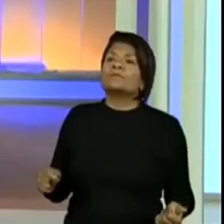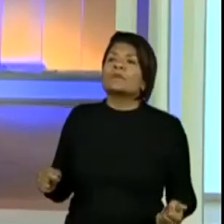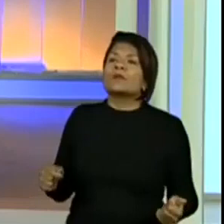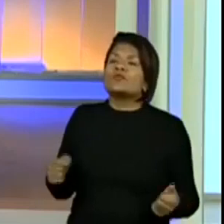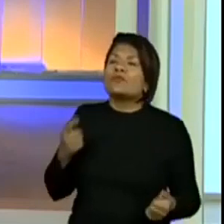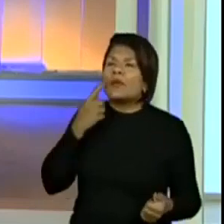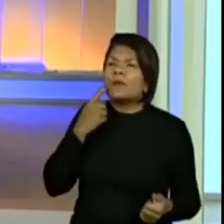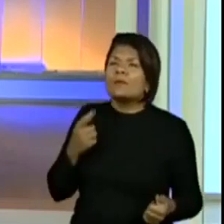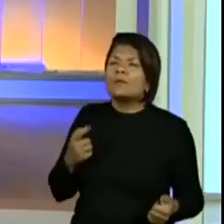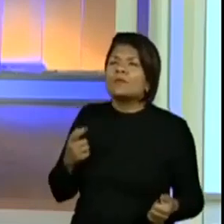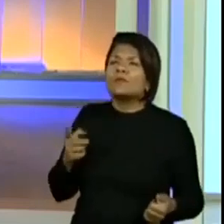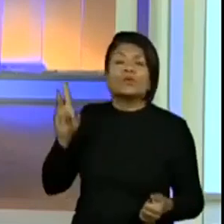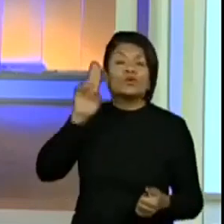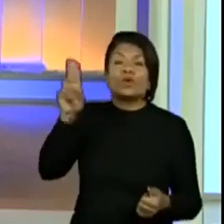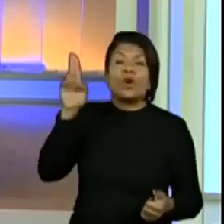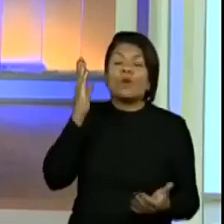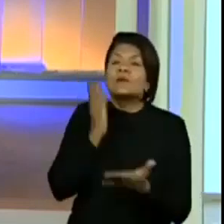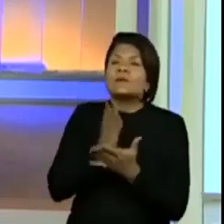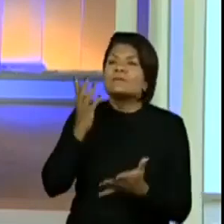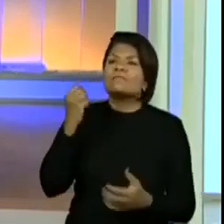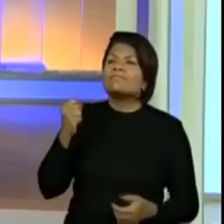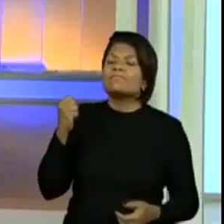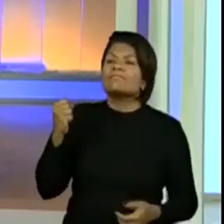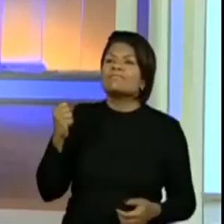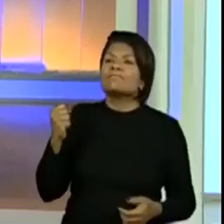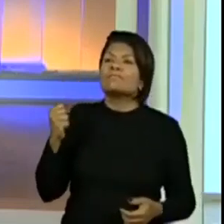Deixa eu ver, o primeiro nome do artesão.